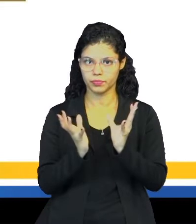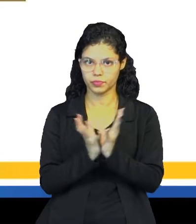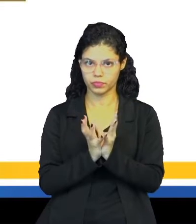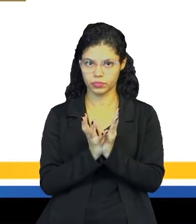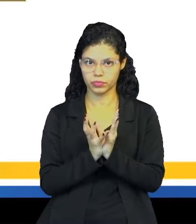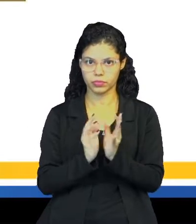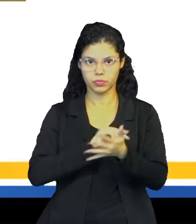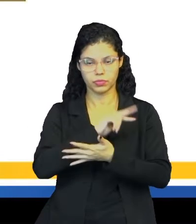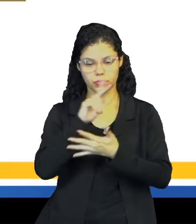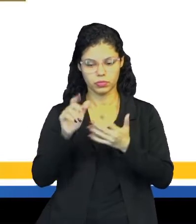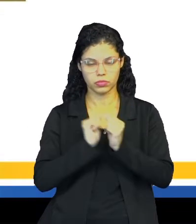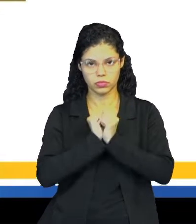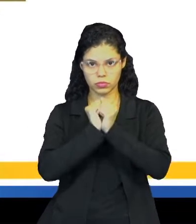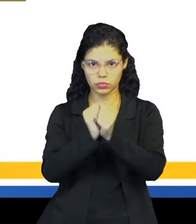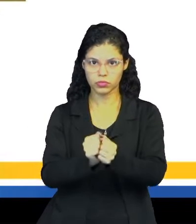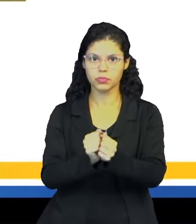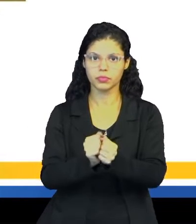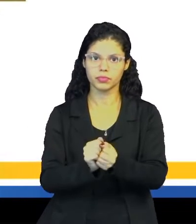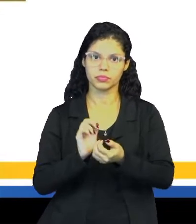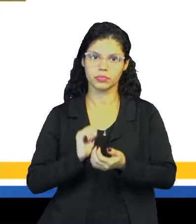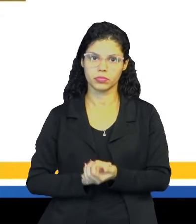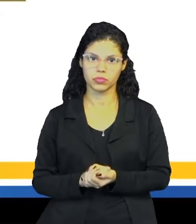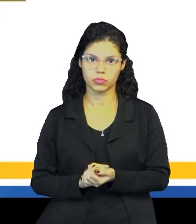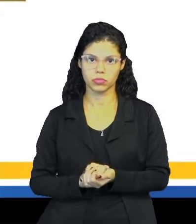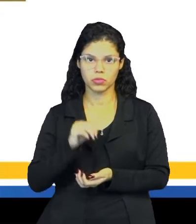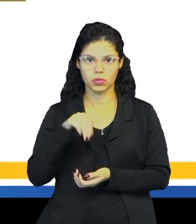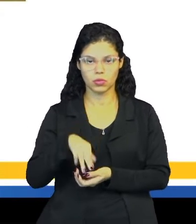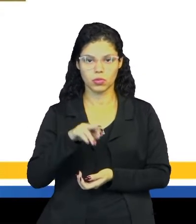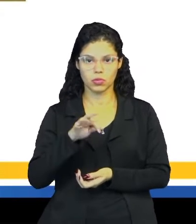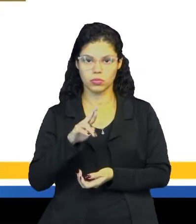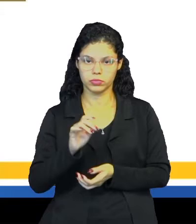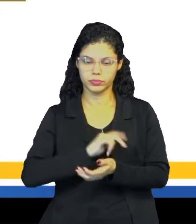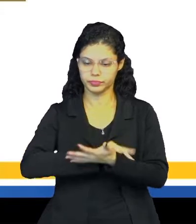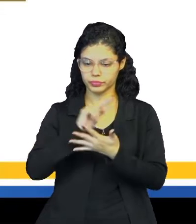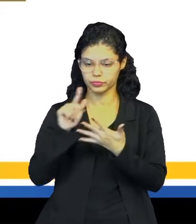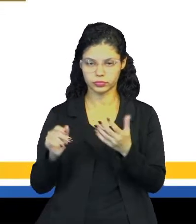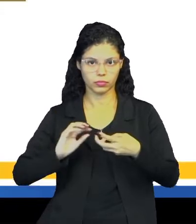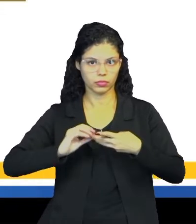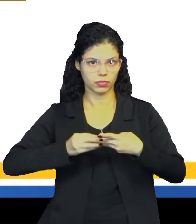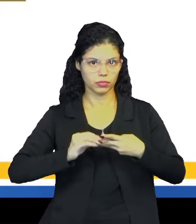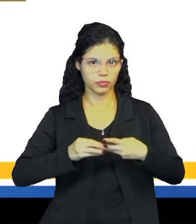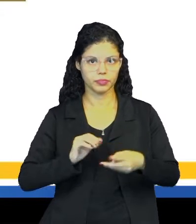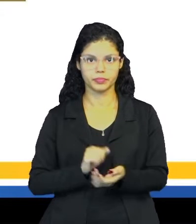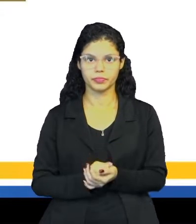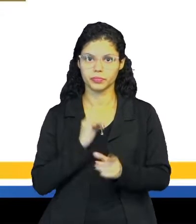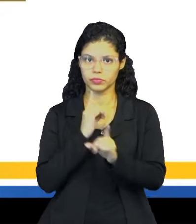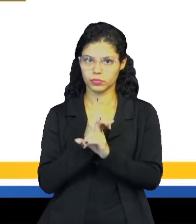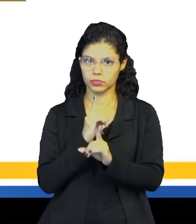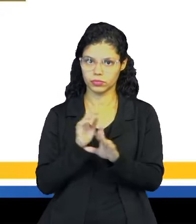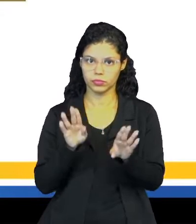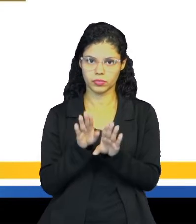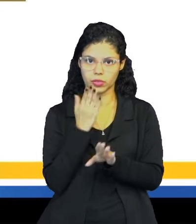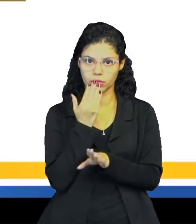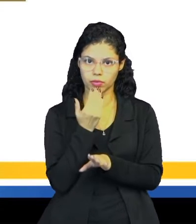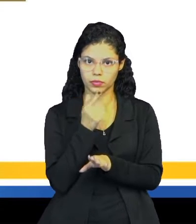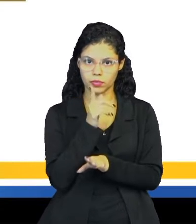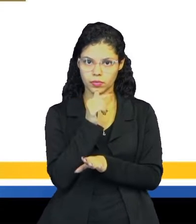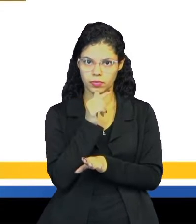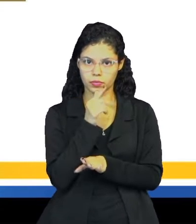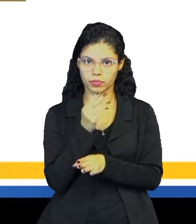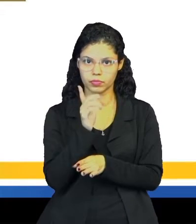seja, várias reunidas, são multicelulares, encontradas tanto em água doce como em água